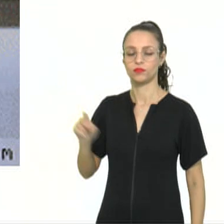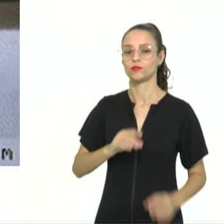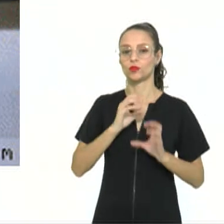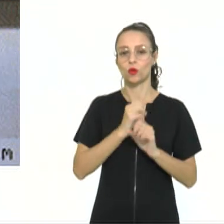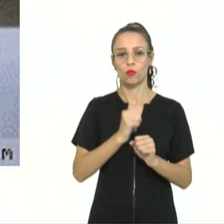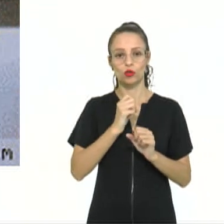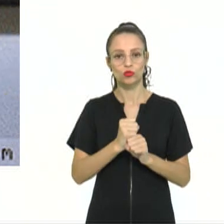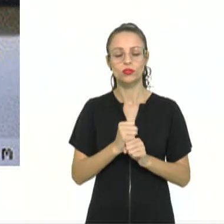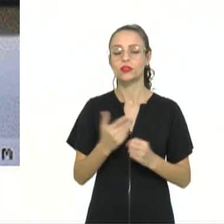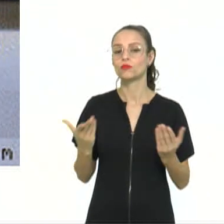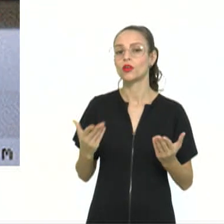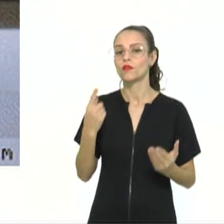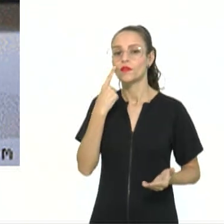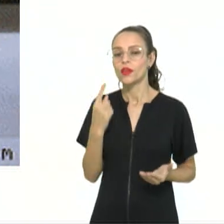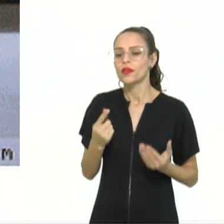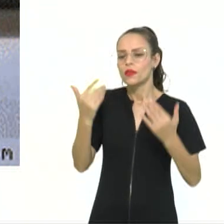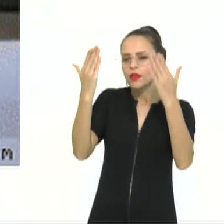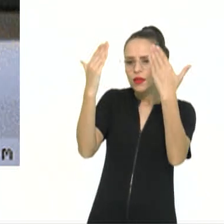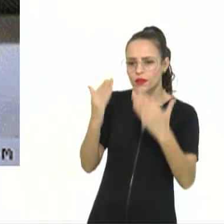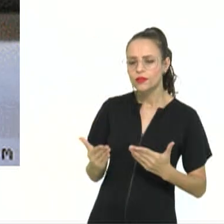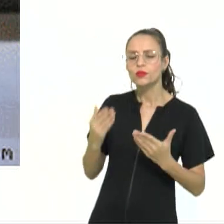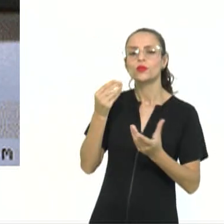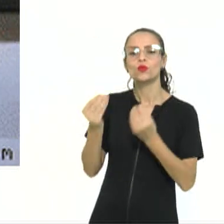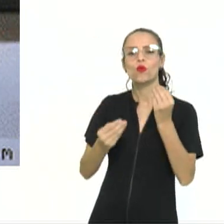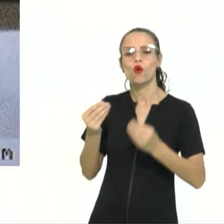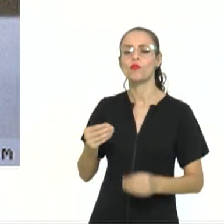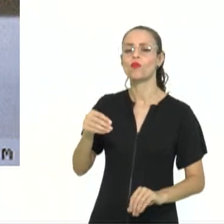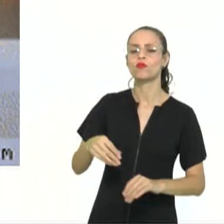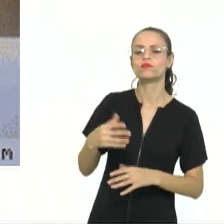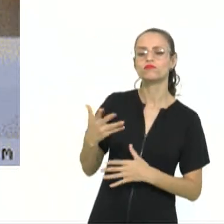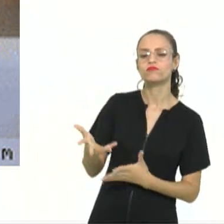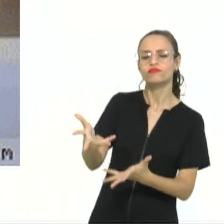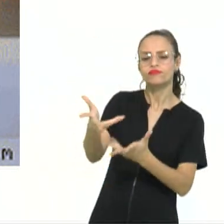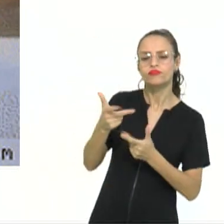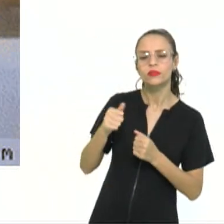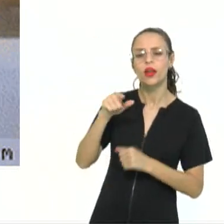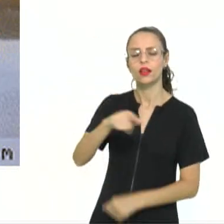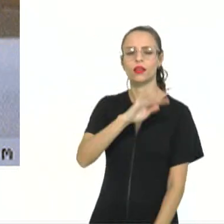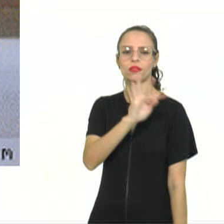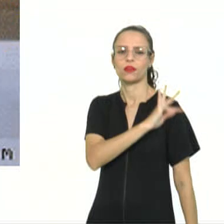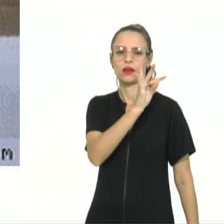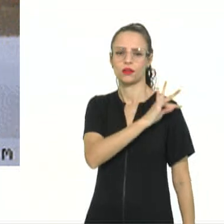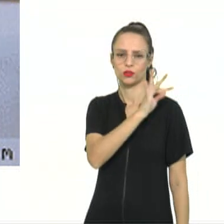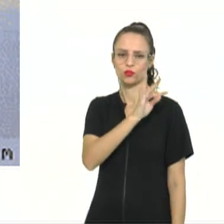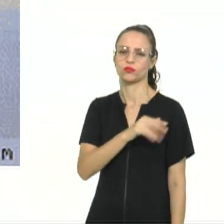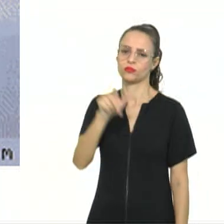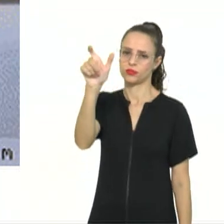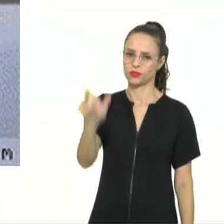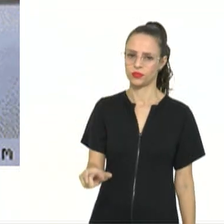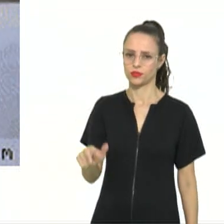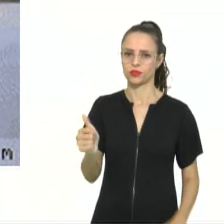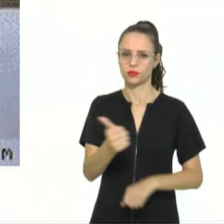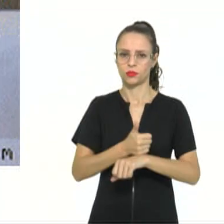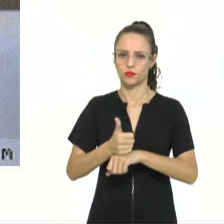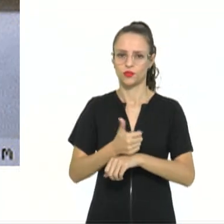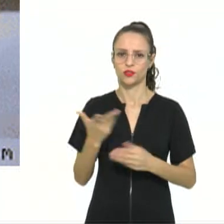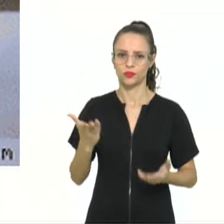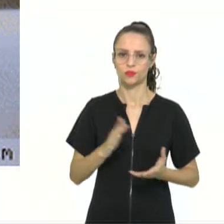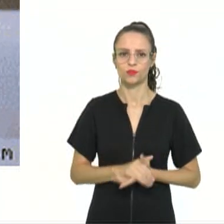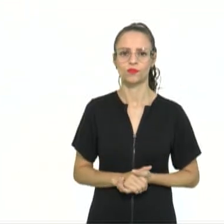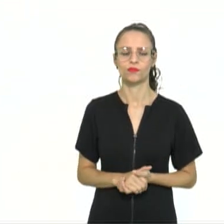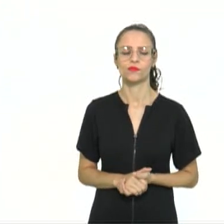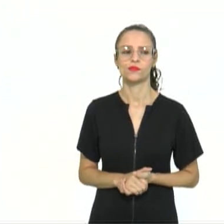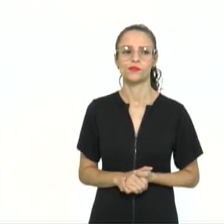é dada em virtude, né, em cima da performance técnica e atlética dos praticantes, né?